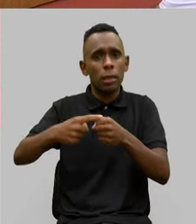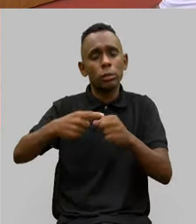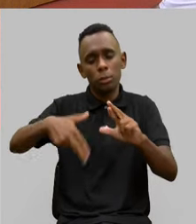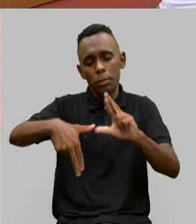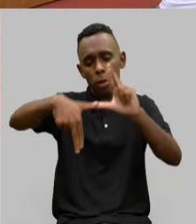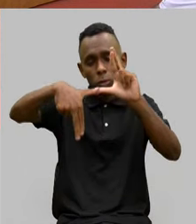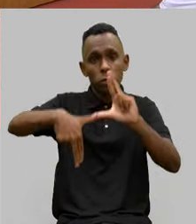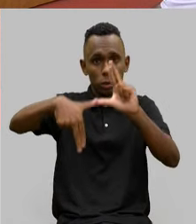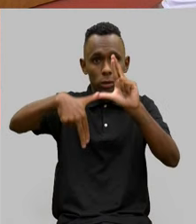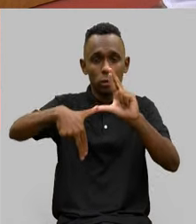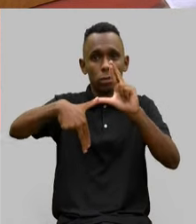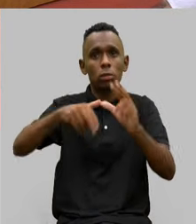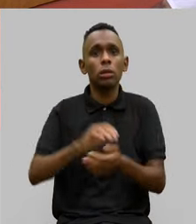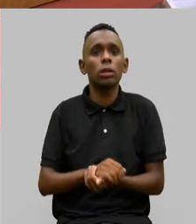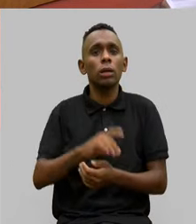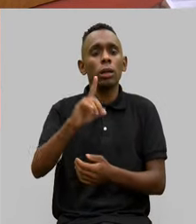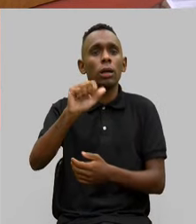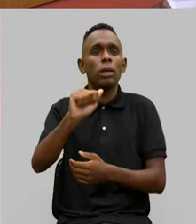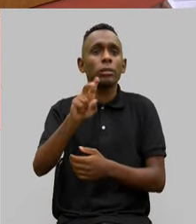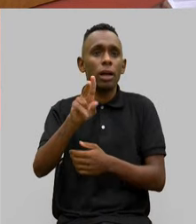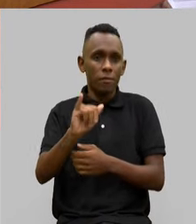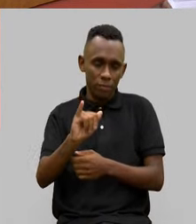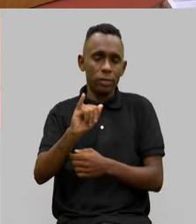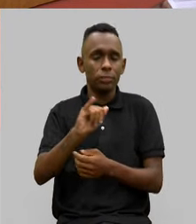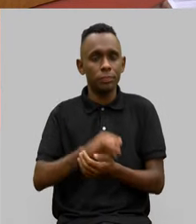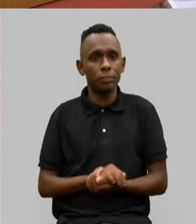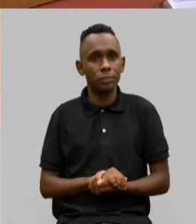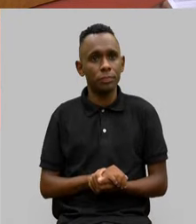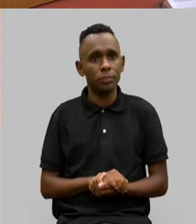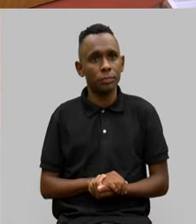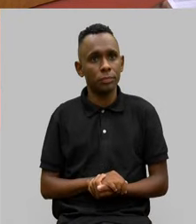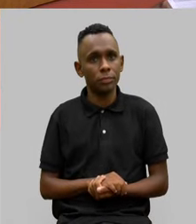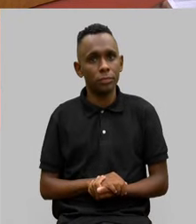o Senor Davi pinter Cardoso